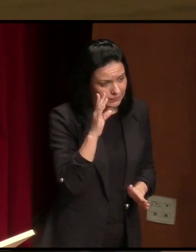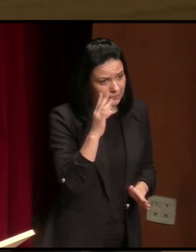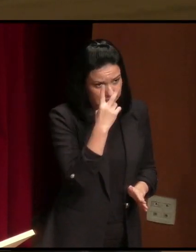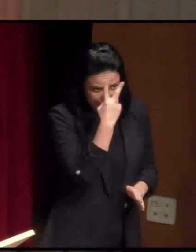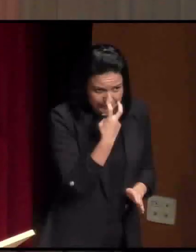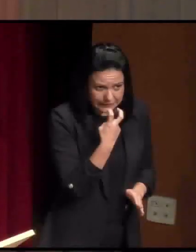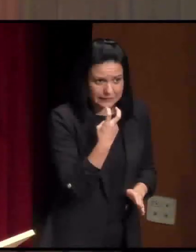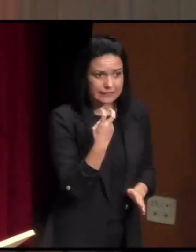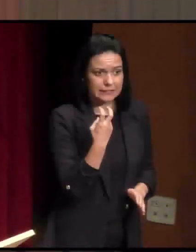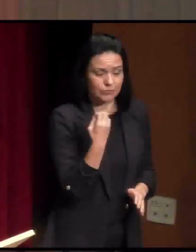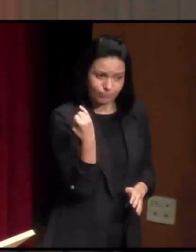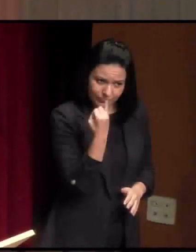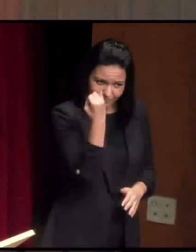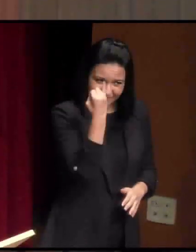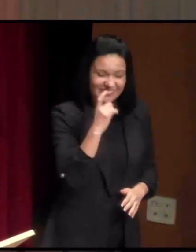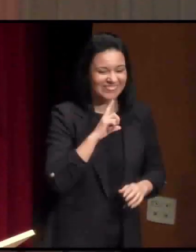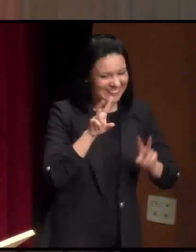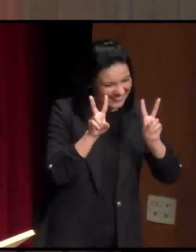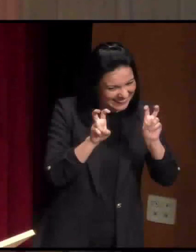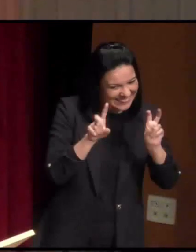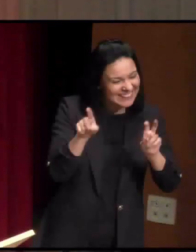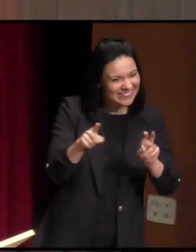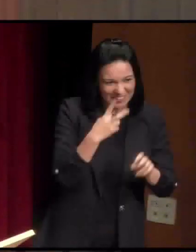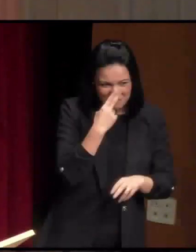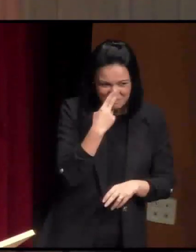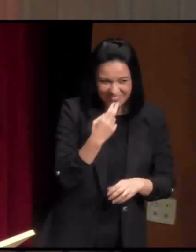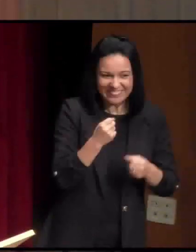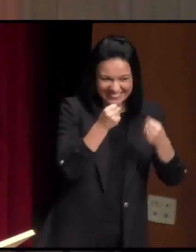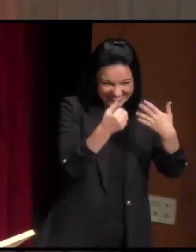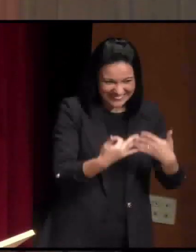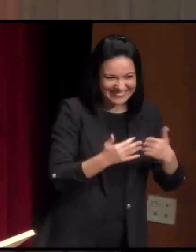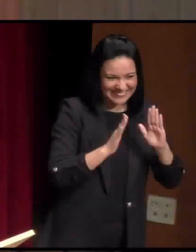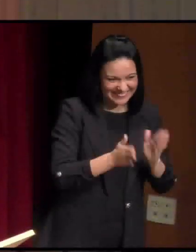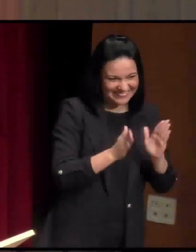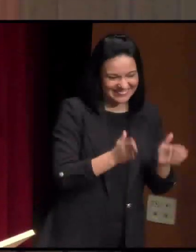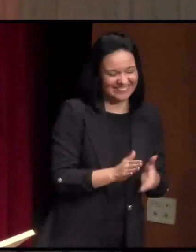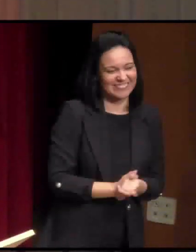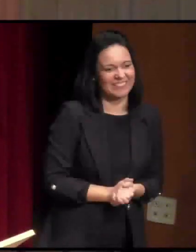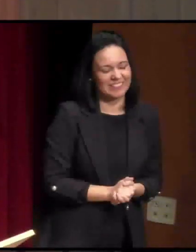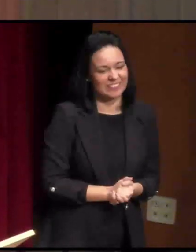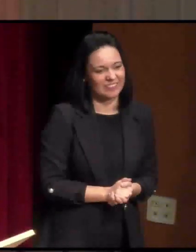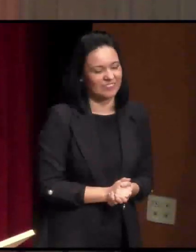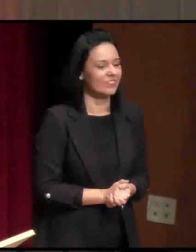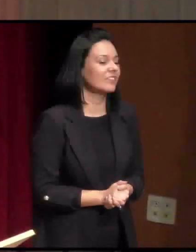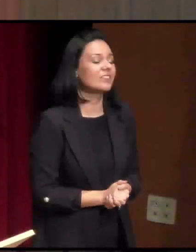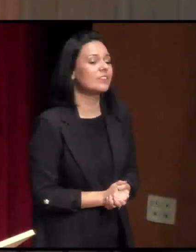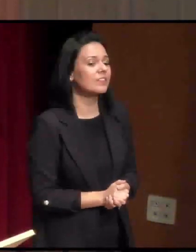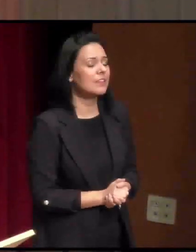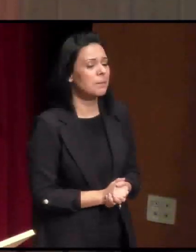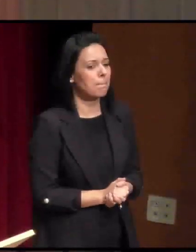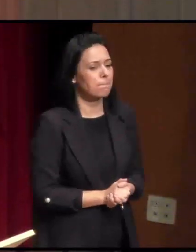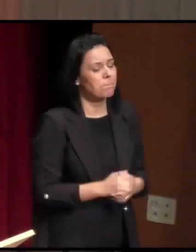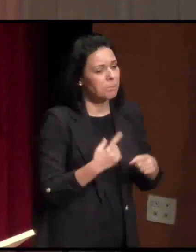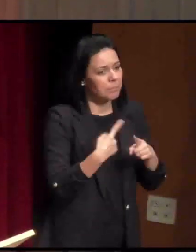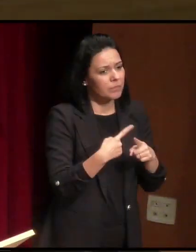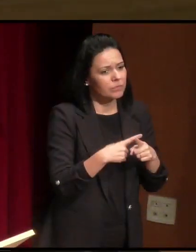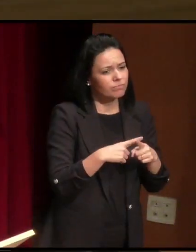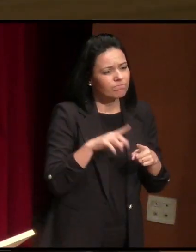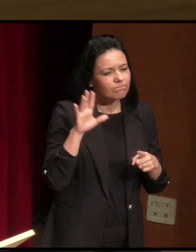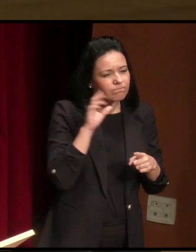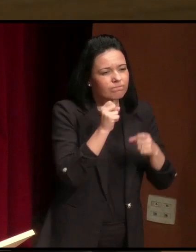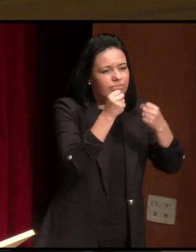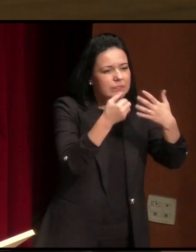que adivinhou o próximo assunto. Spoiler, hashtag spoiler, pronto. Mas pode falar, por favor. Porque, olha só...